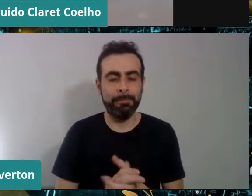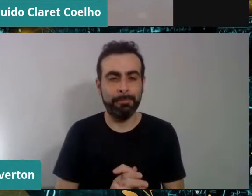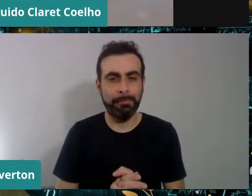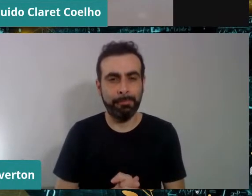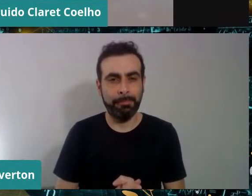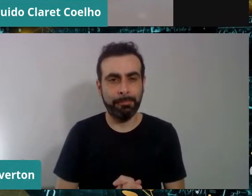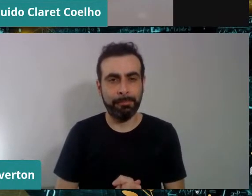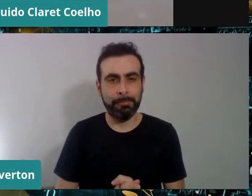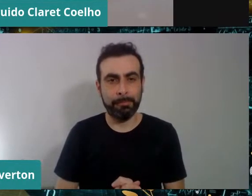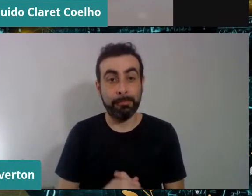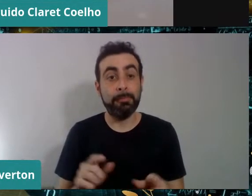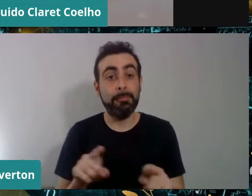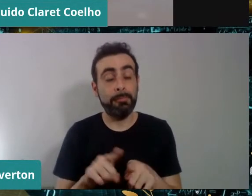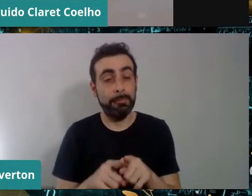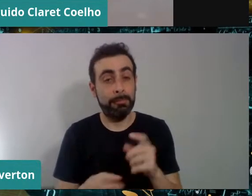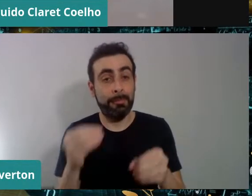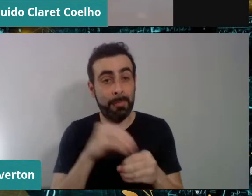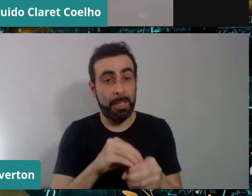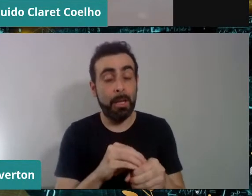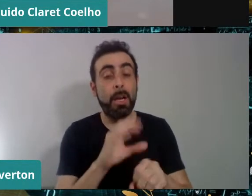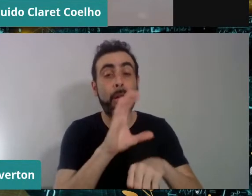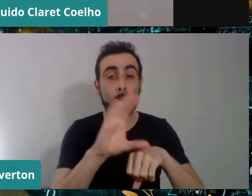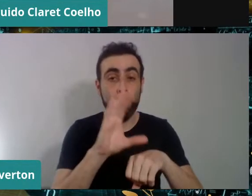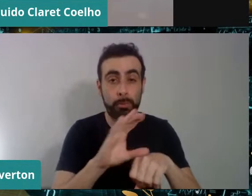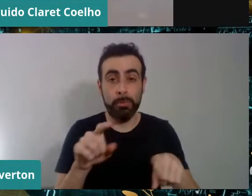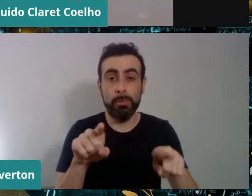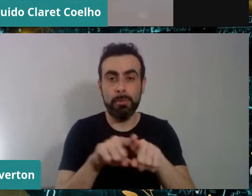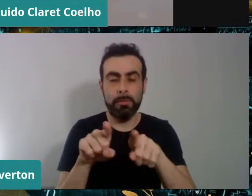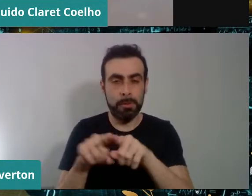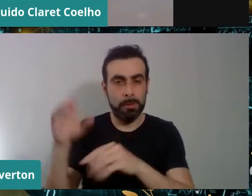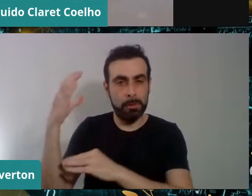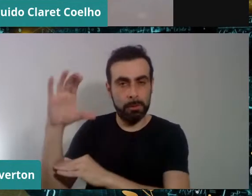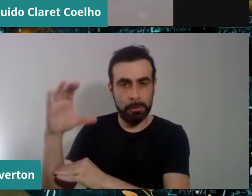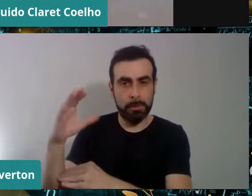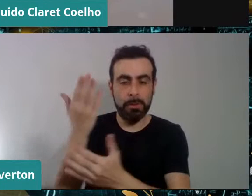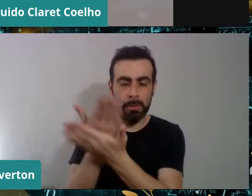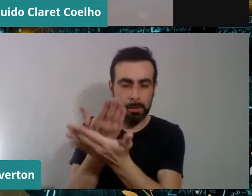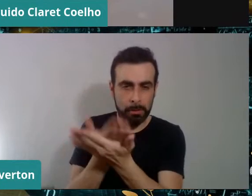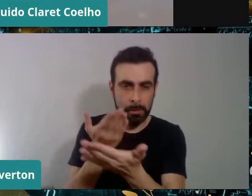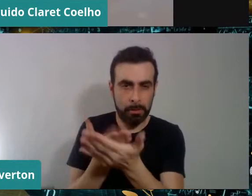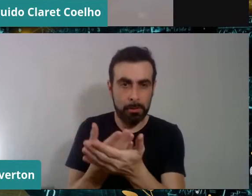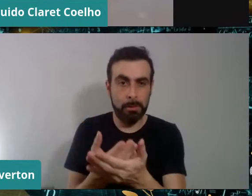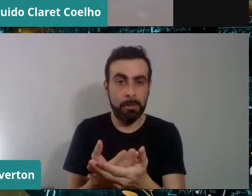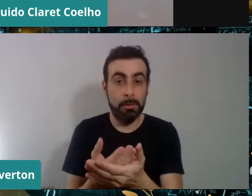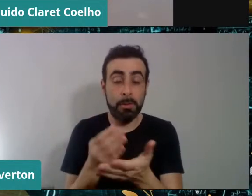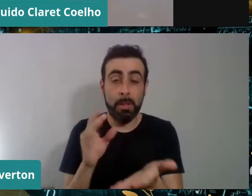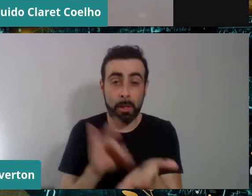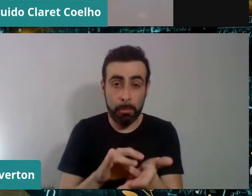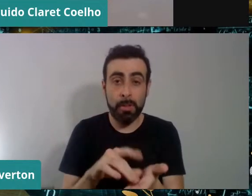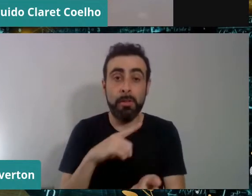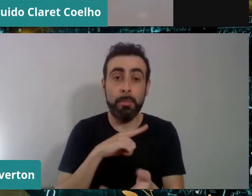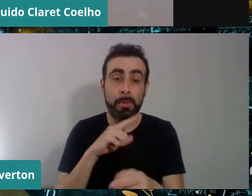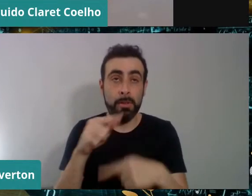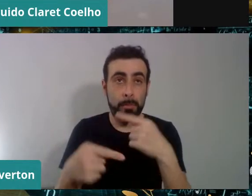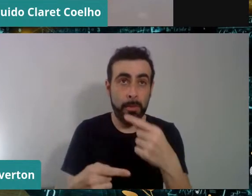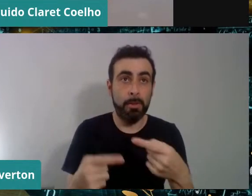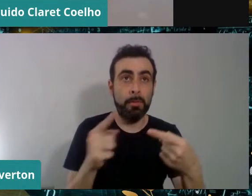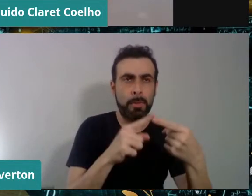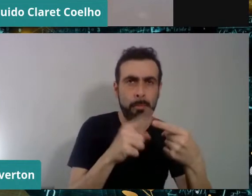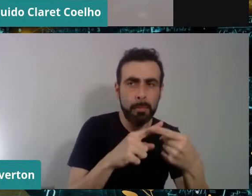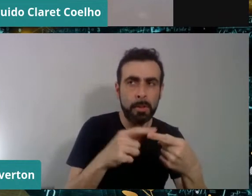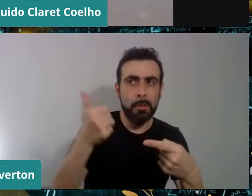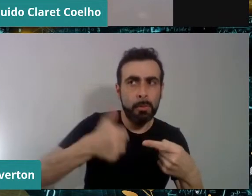eu no curso superior, eu fiz o curso de ciências com habilitação, né? Eu fiz primeiro habilitação em química,